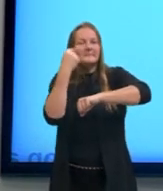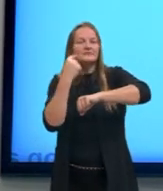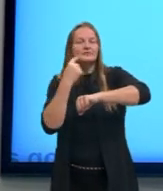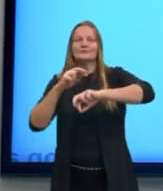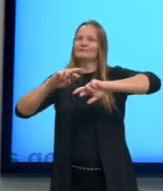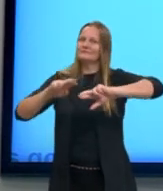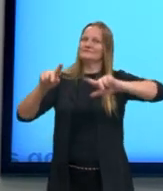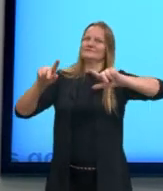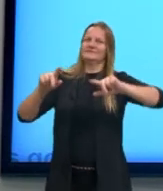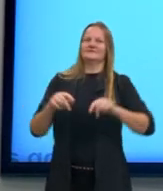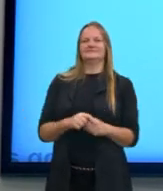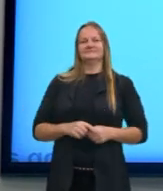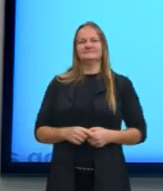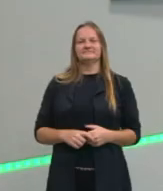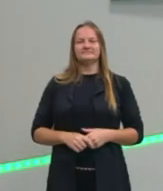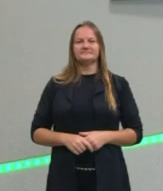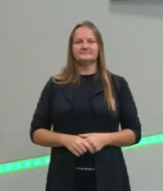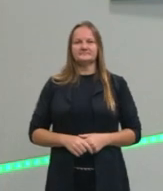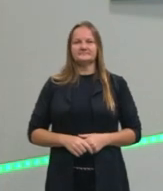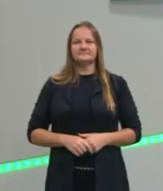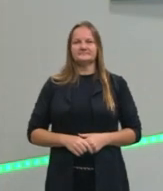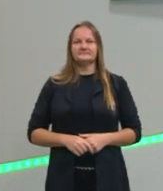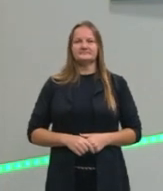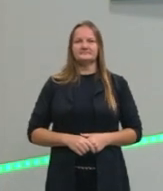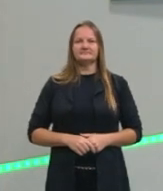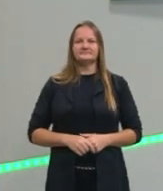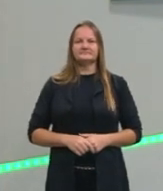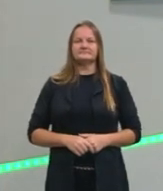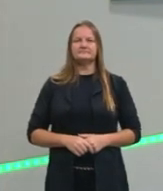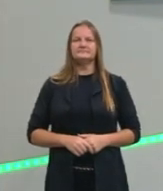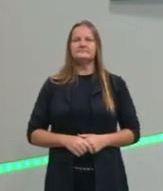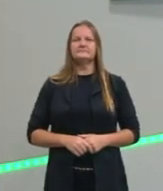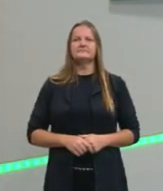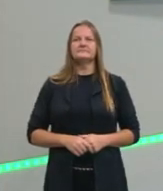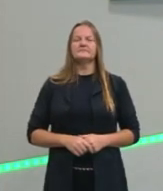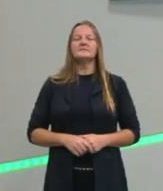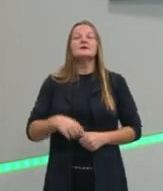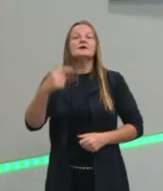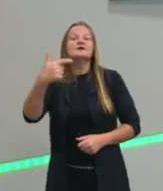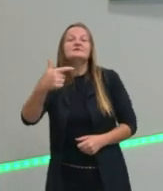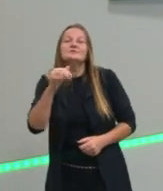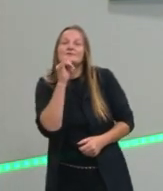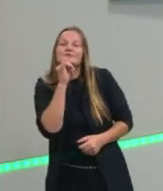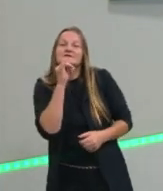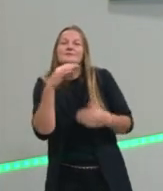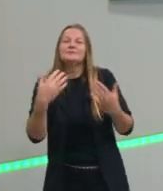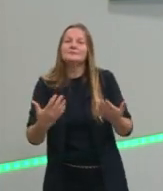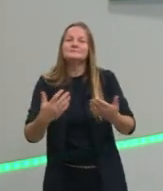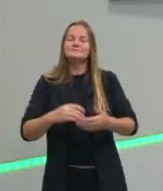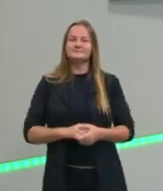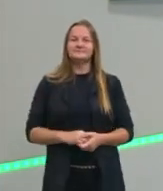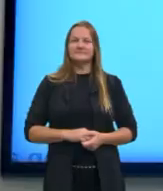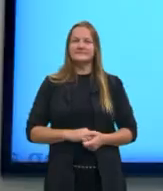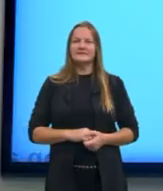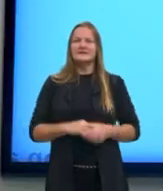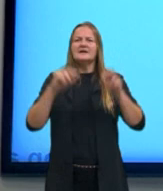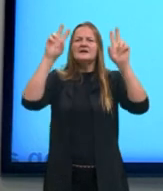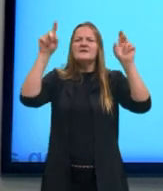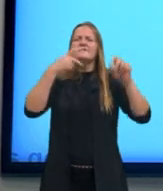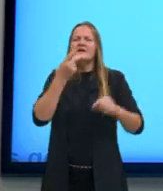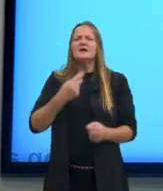unidade de medida de distância e o segundo exemplo Então o que a gente tem é quando a gente fala